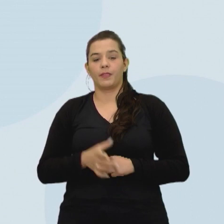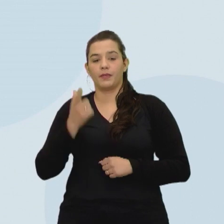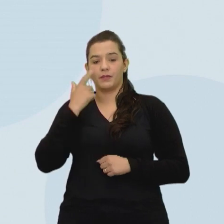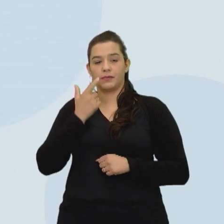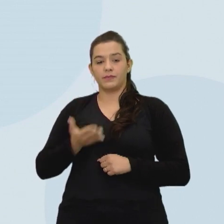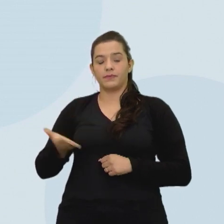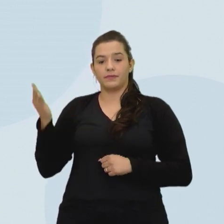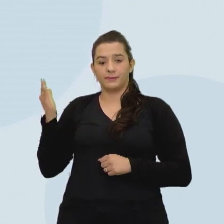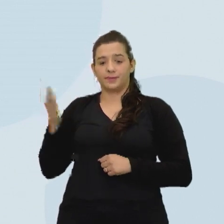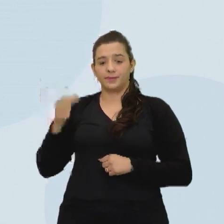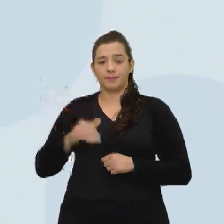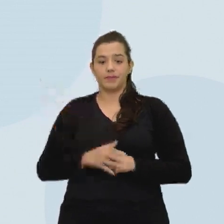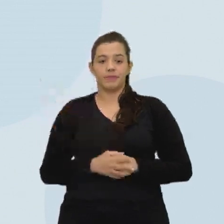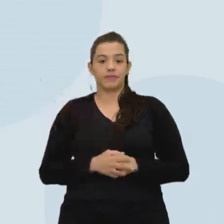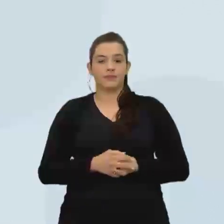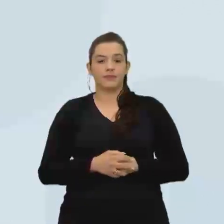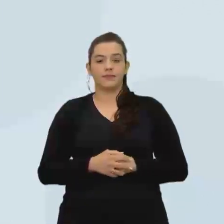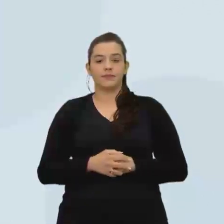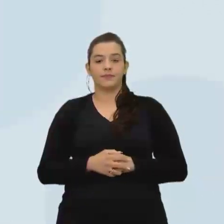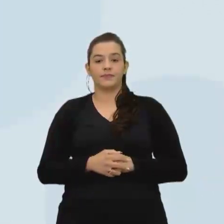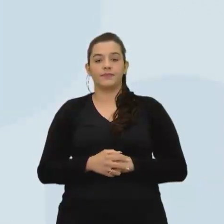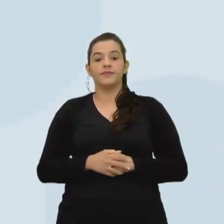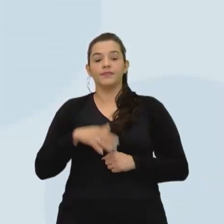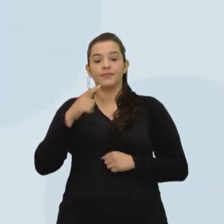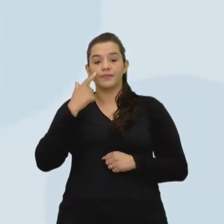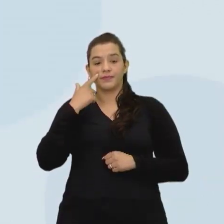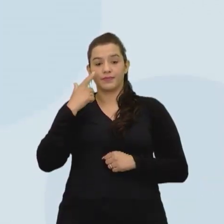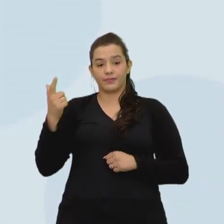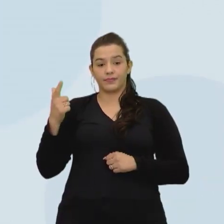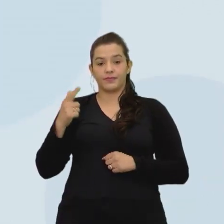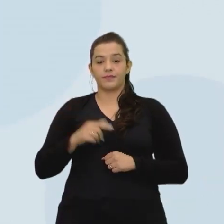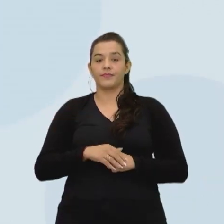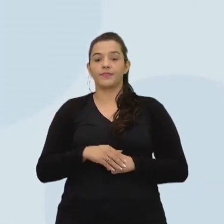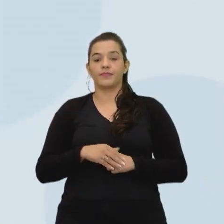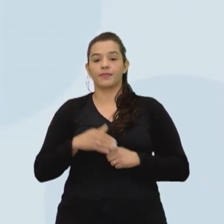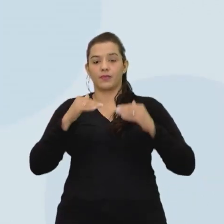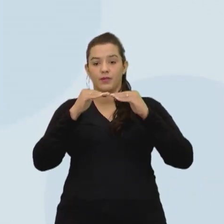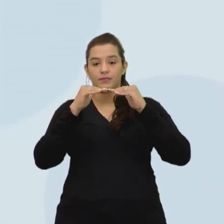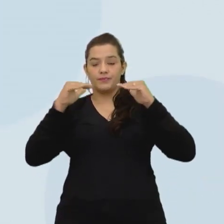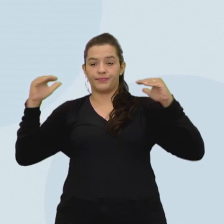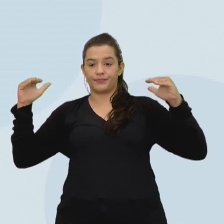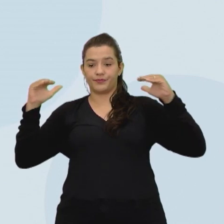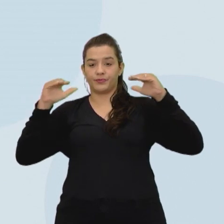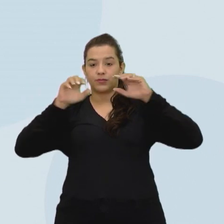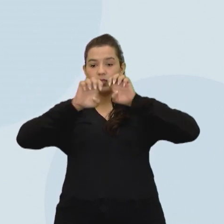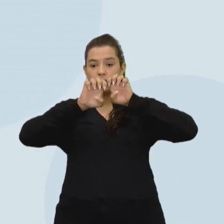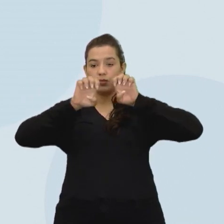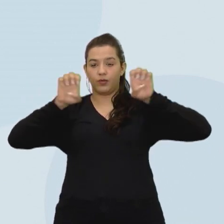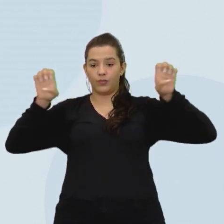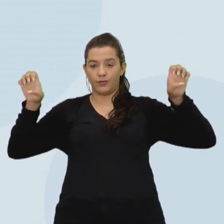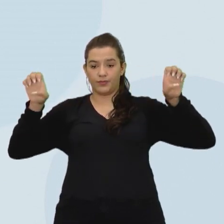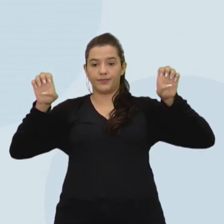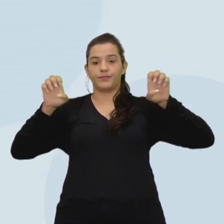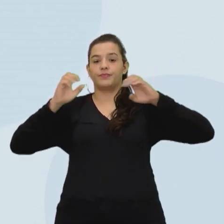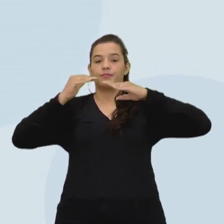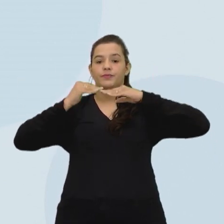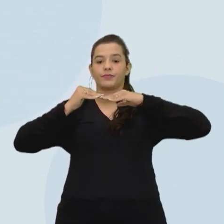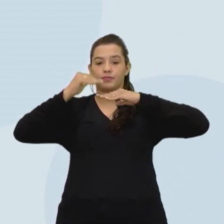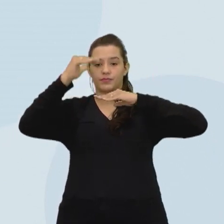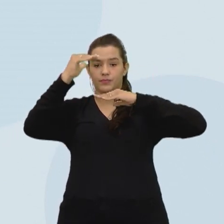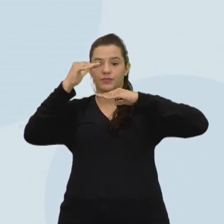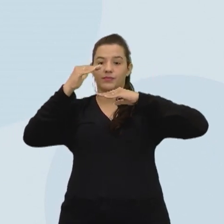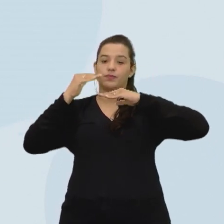zona intertropical. Então nós temos aqui, ó, a linha do Trópico de Câncer, cruzando aí o continente